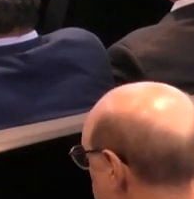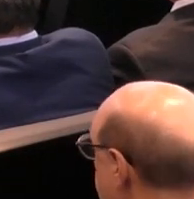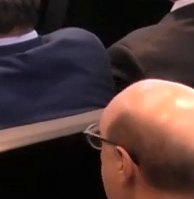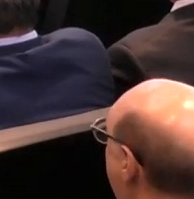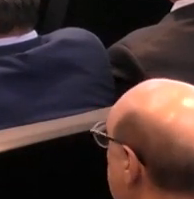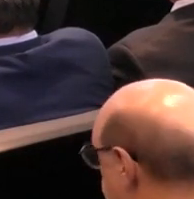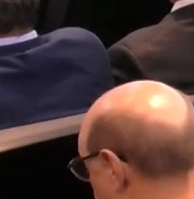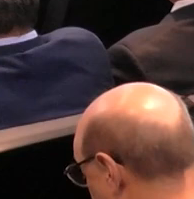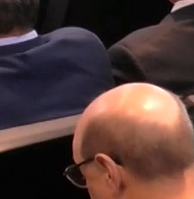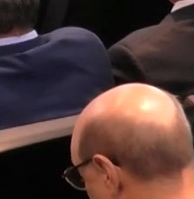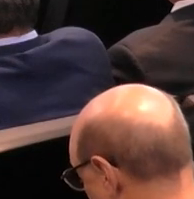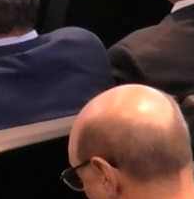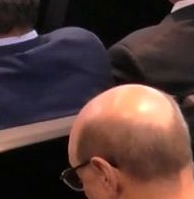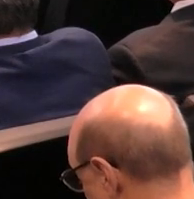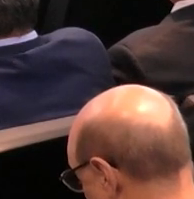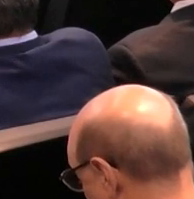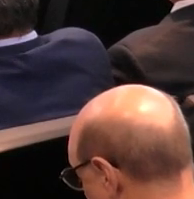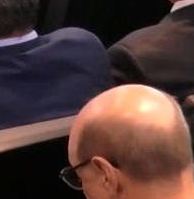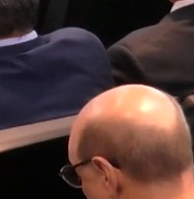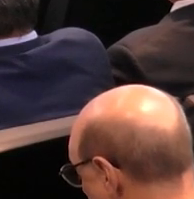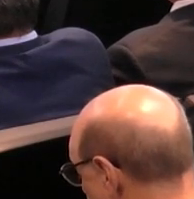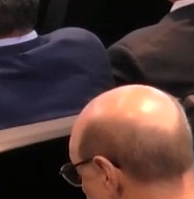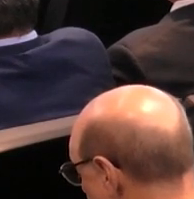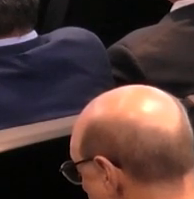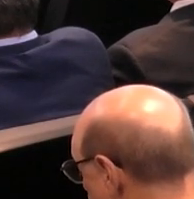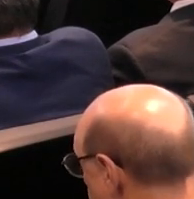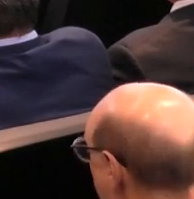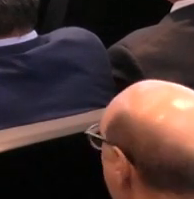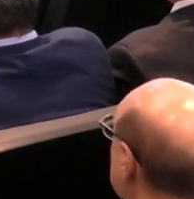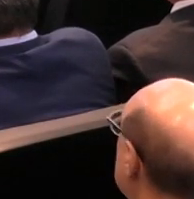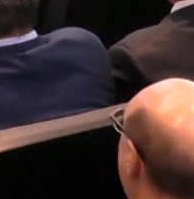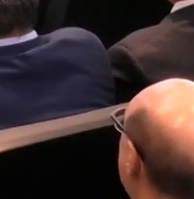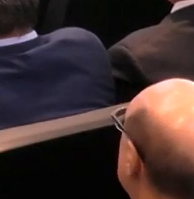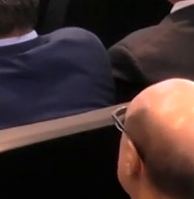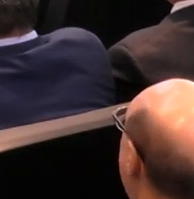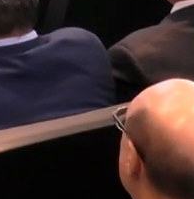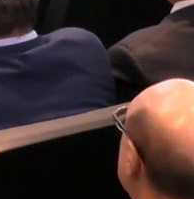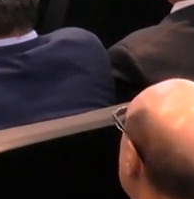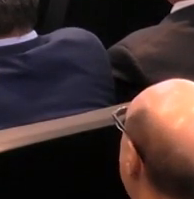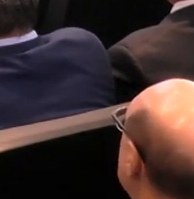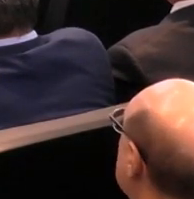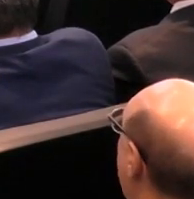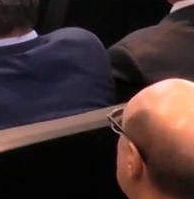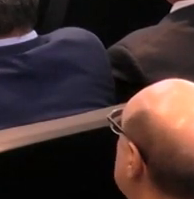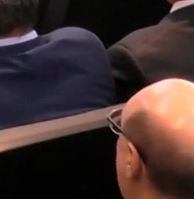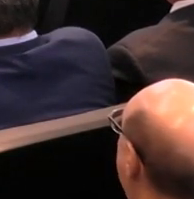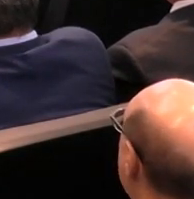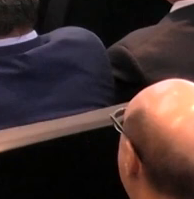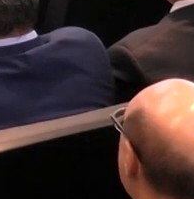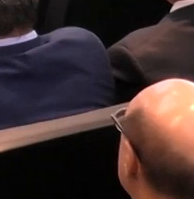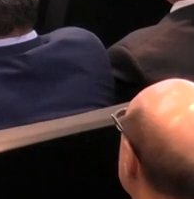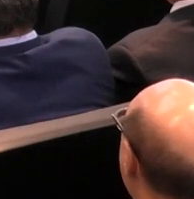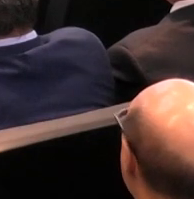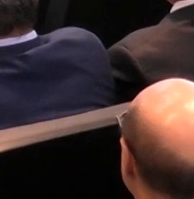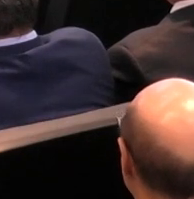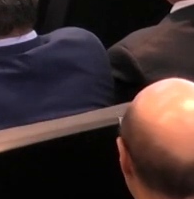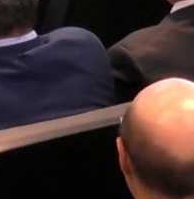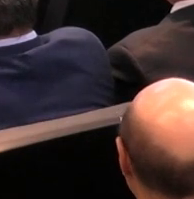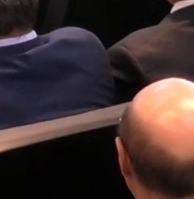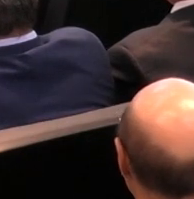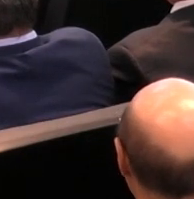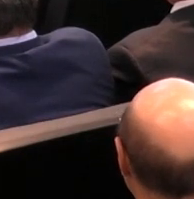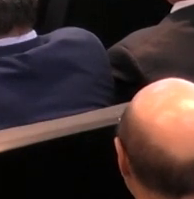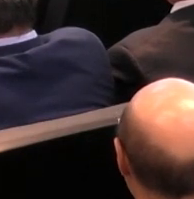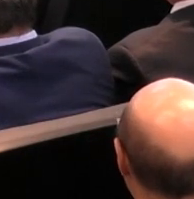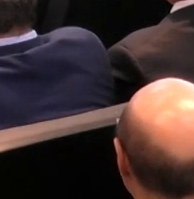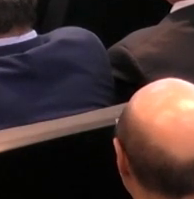aí nessa luta de recuperação do complexo econômico industrial da saúde não só do Brasil mas especialmente do Rio de Janeiro eh a